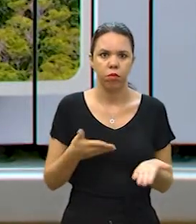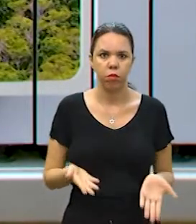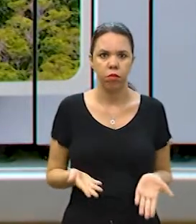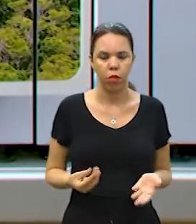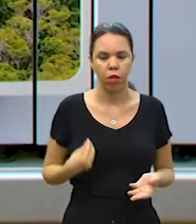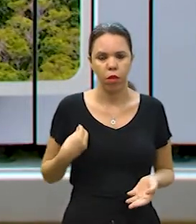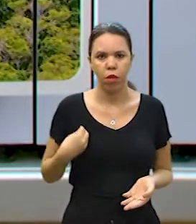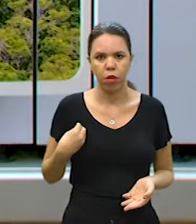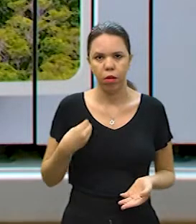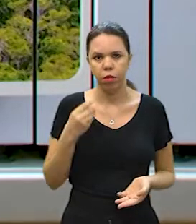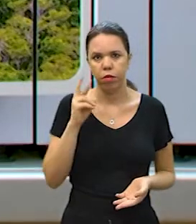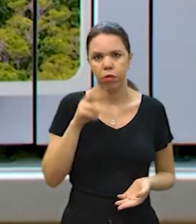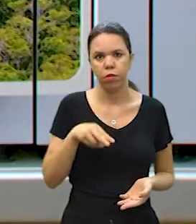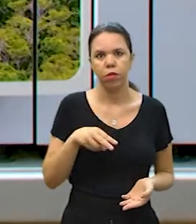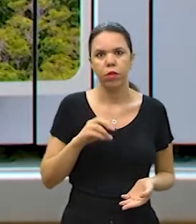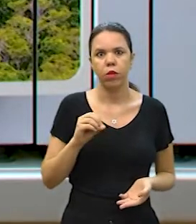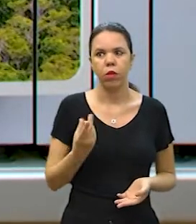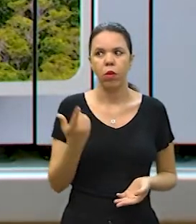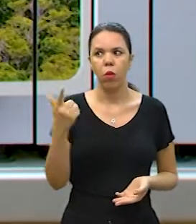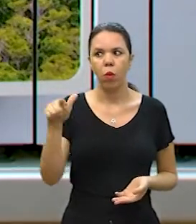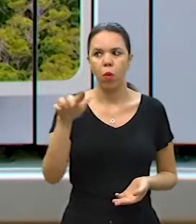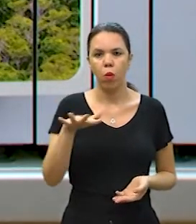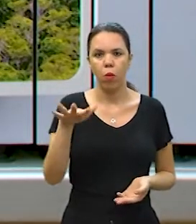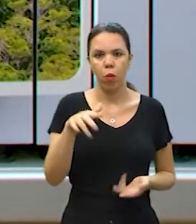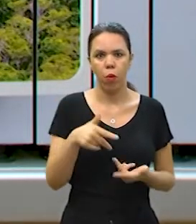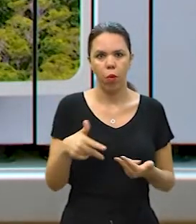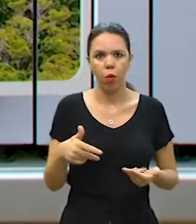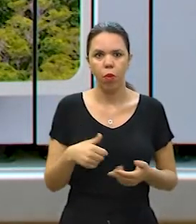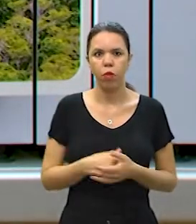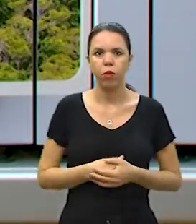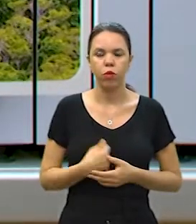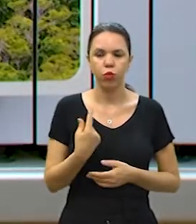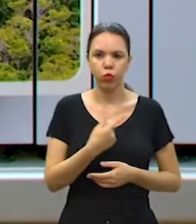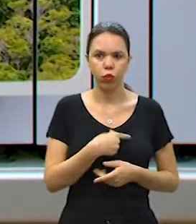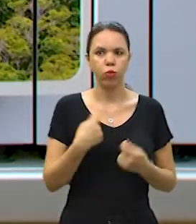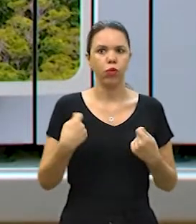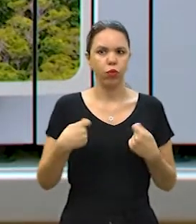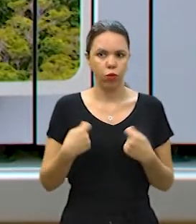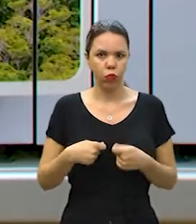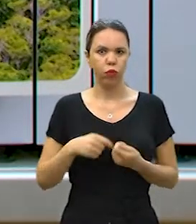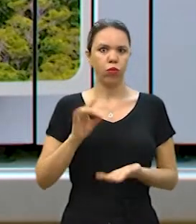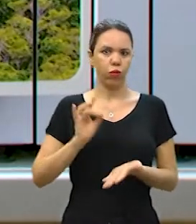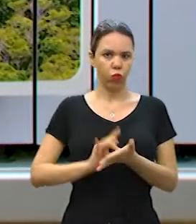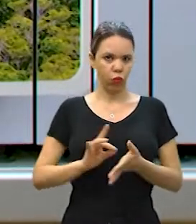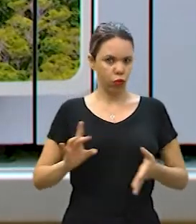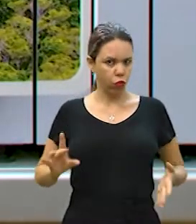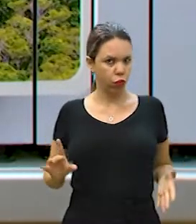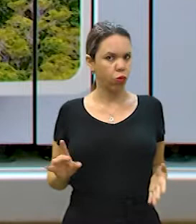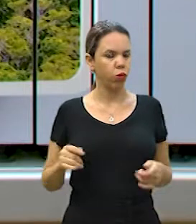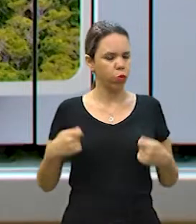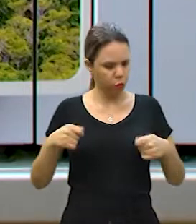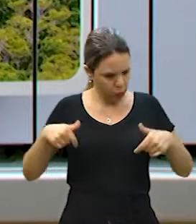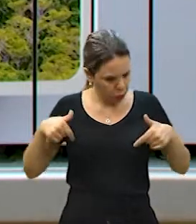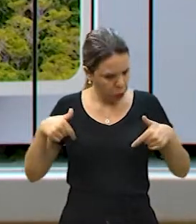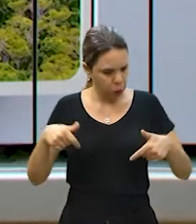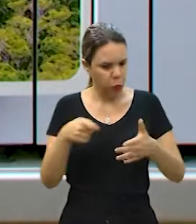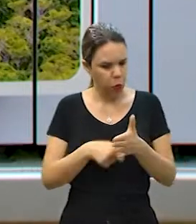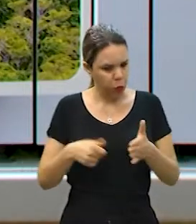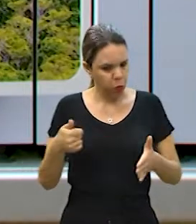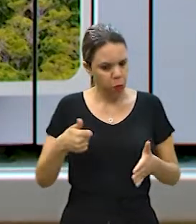dificuldades que estamos vivendo ou em outras circunstâncias, nós precisamos reafirmar, eu acho